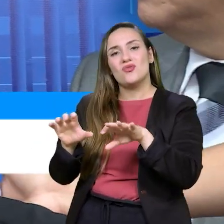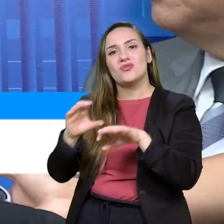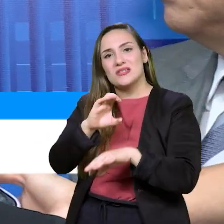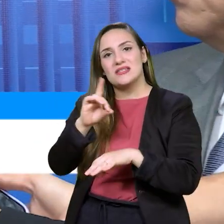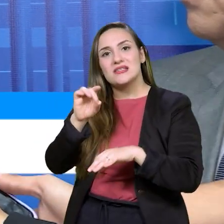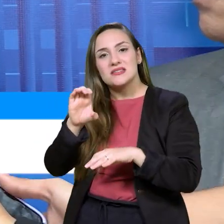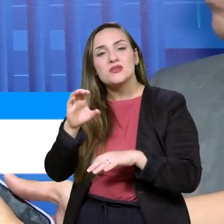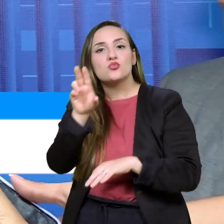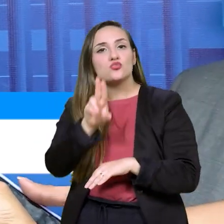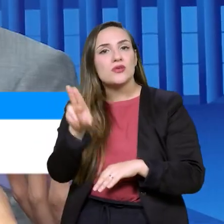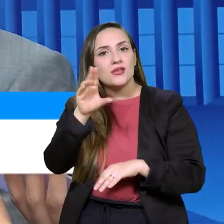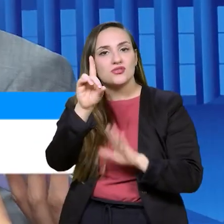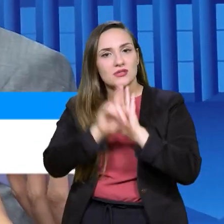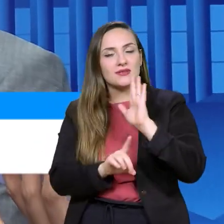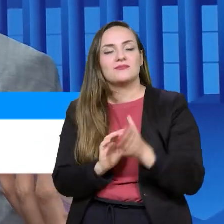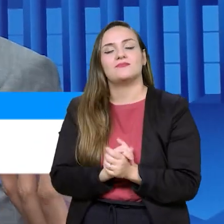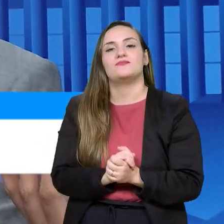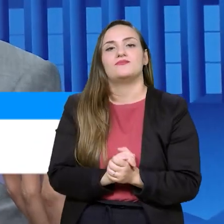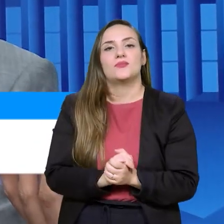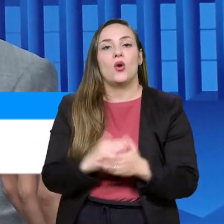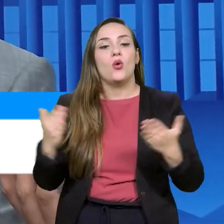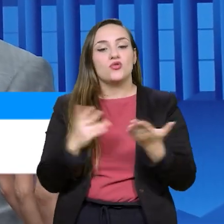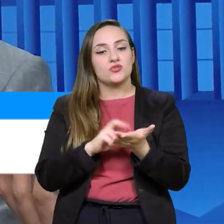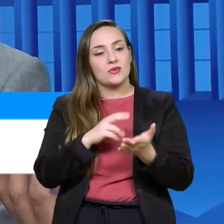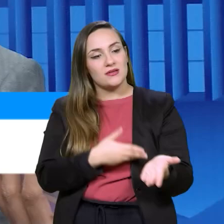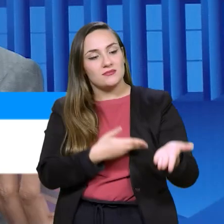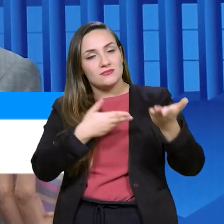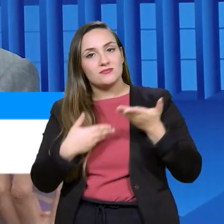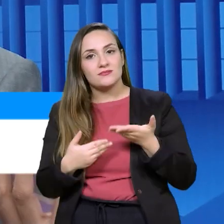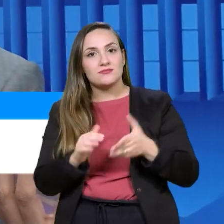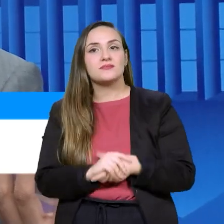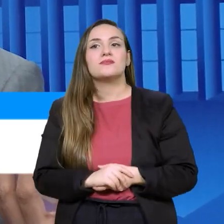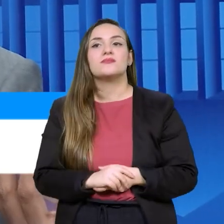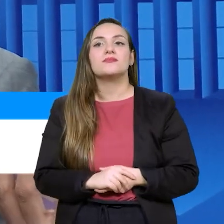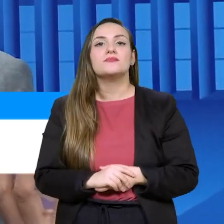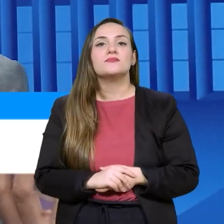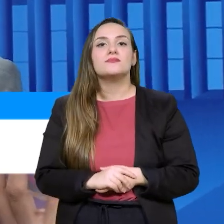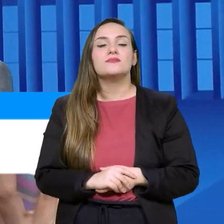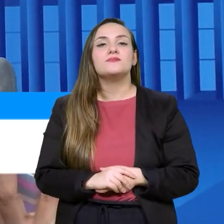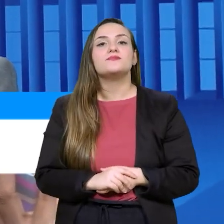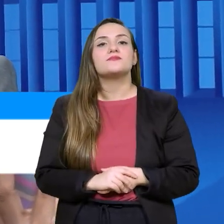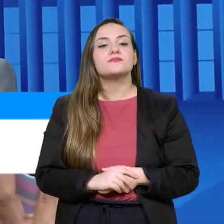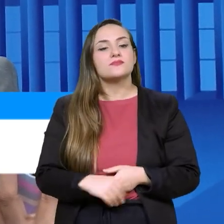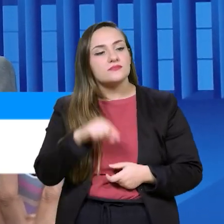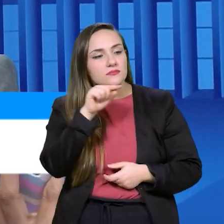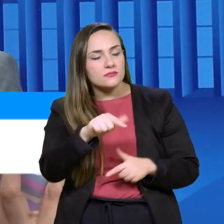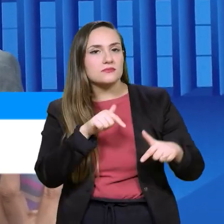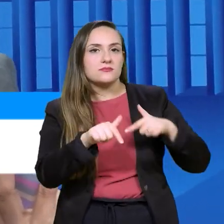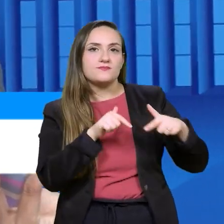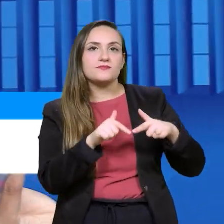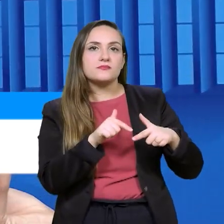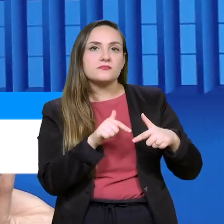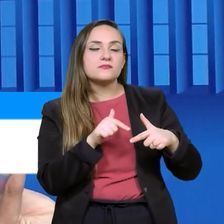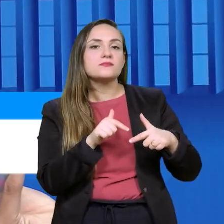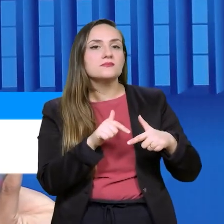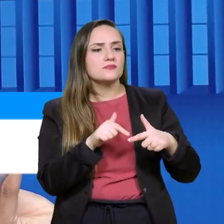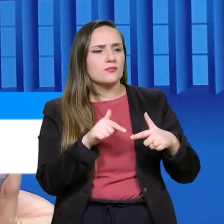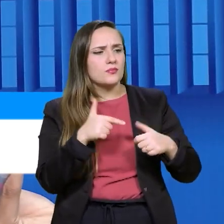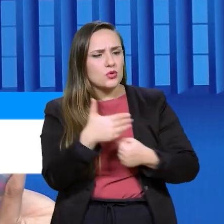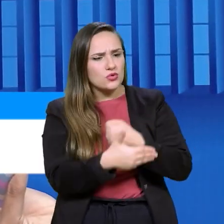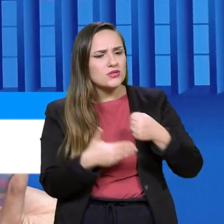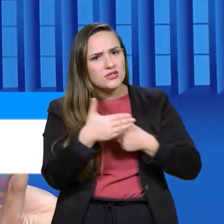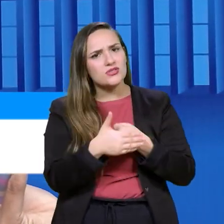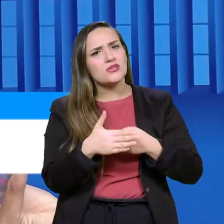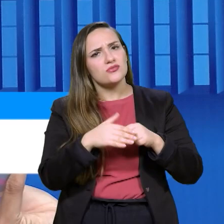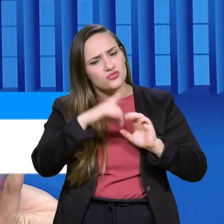consumidor que ele tem direito. E receber o deputado Daniel aqui nesta manhã, o deputado que é pelo Rio de Janeiro, para nós que trabalha em defesa do